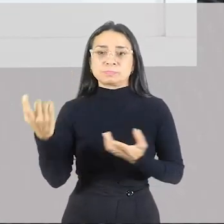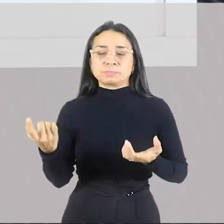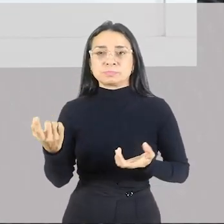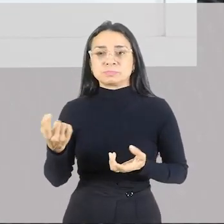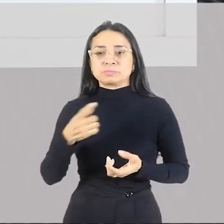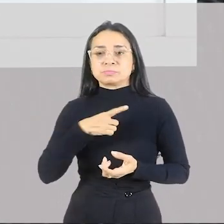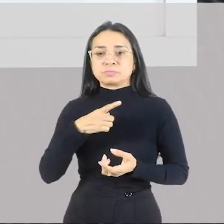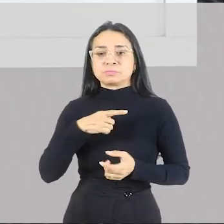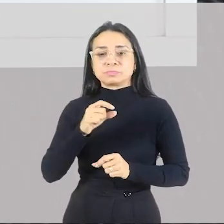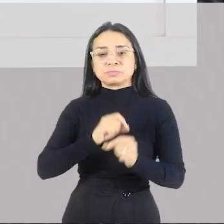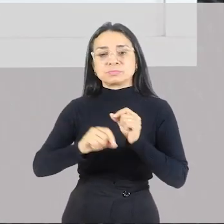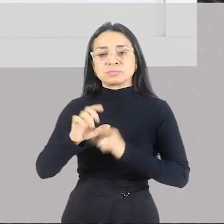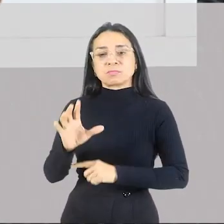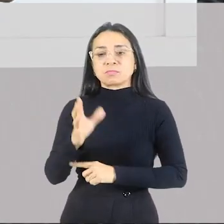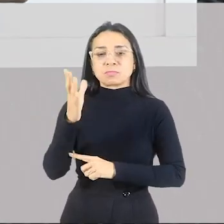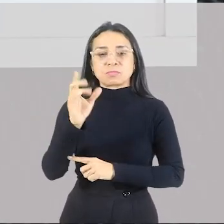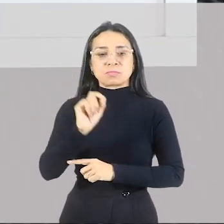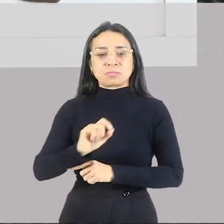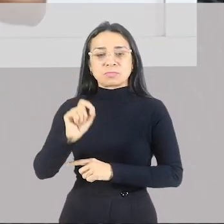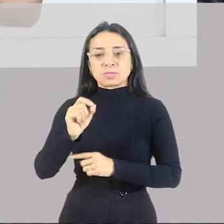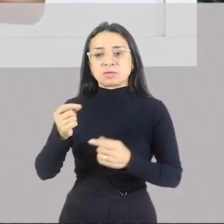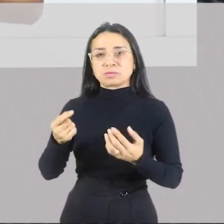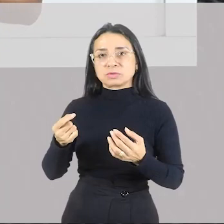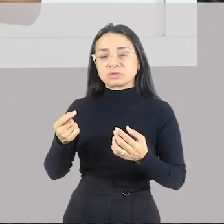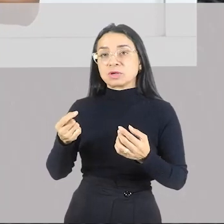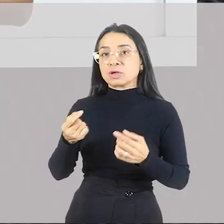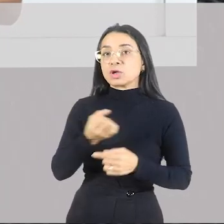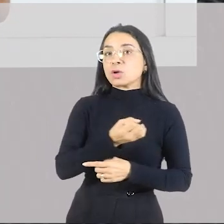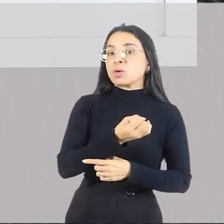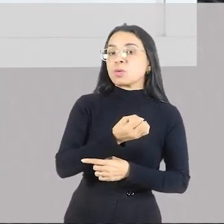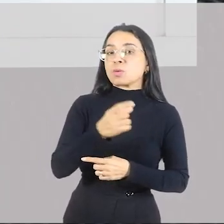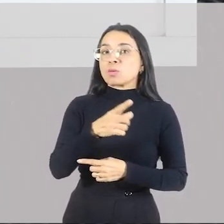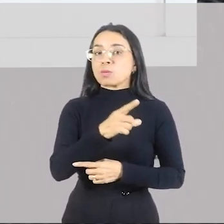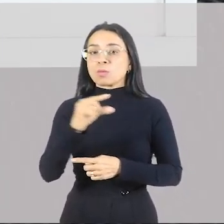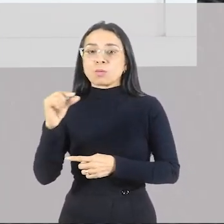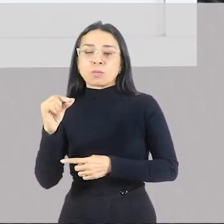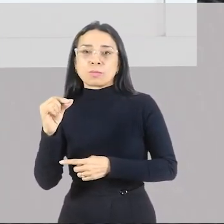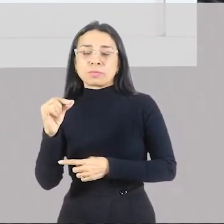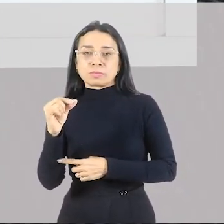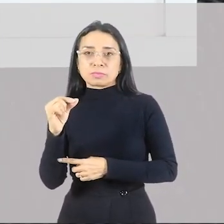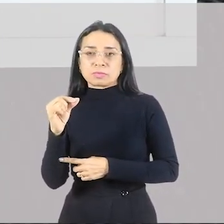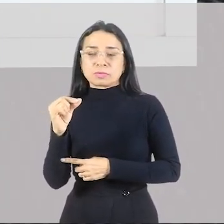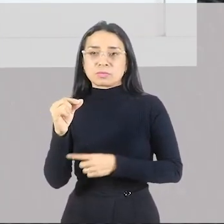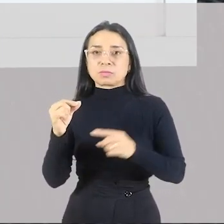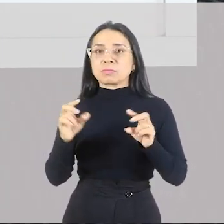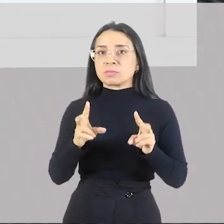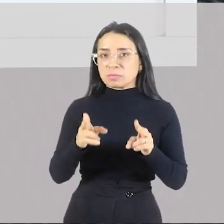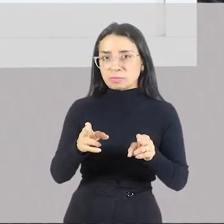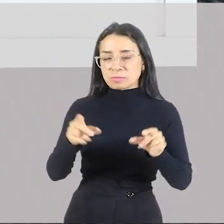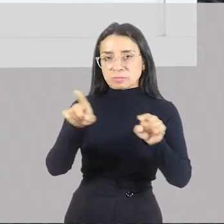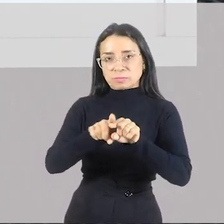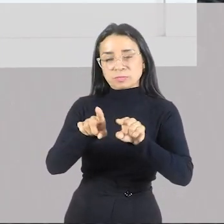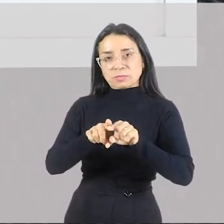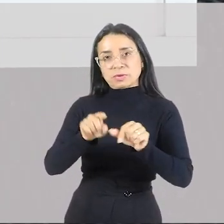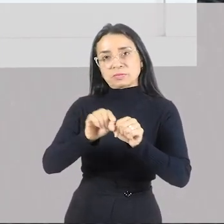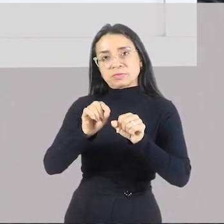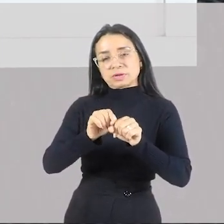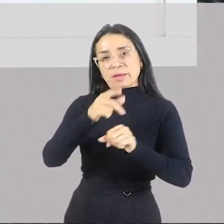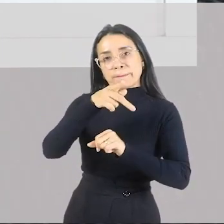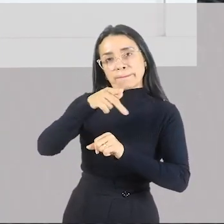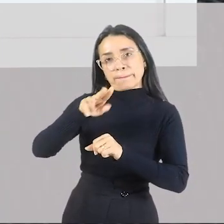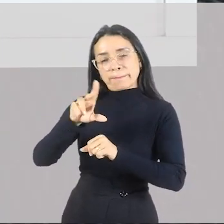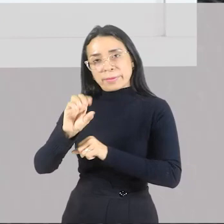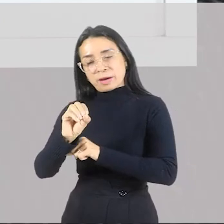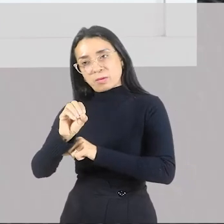aí você está numa situação de combinação, certo? A mesma coisa se eu fizer Paulo e João, João e